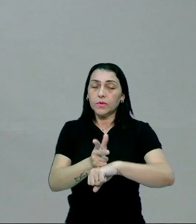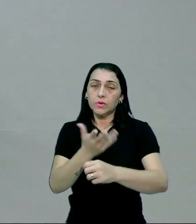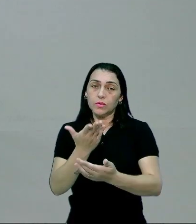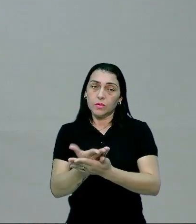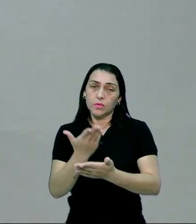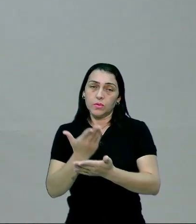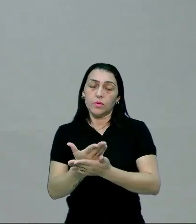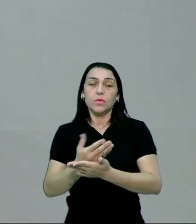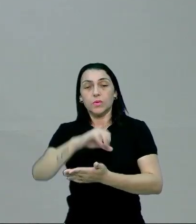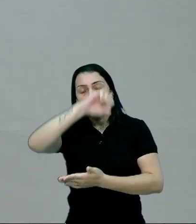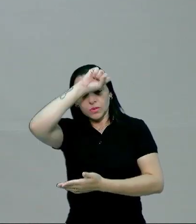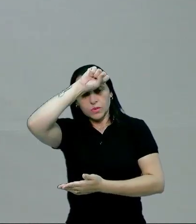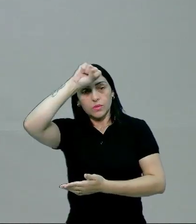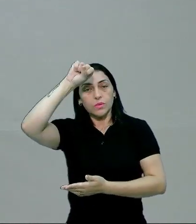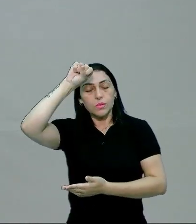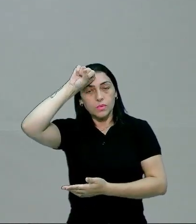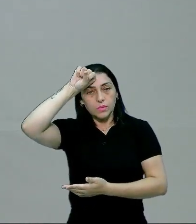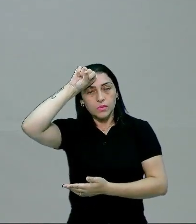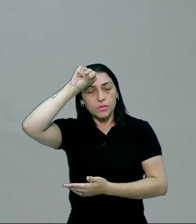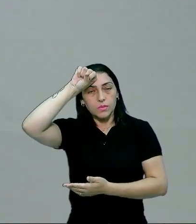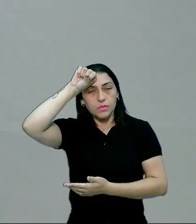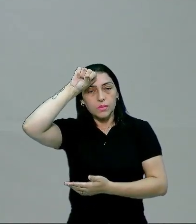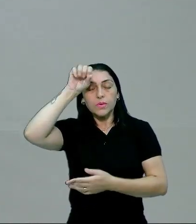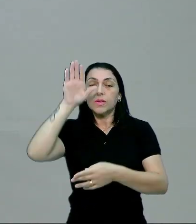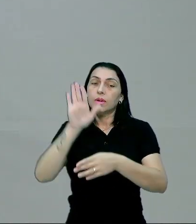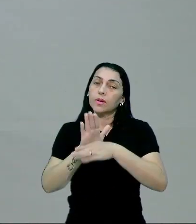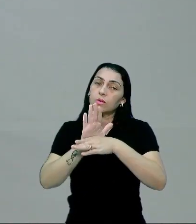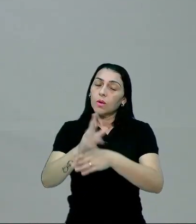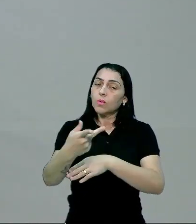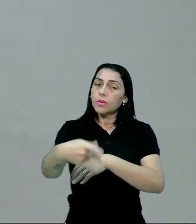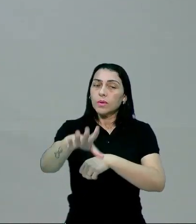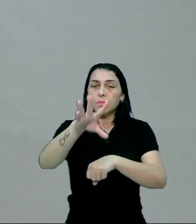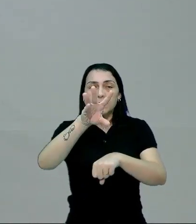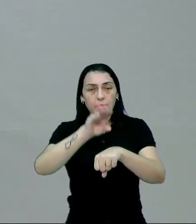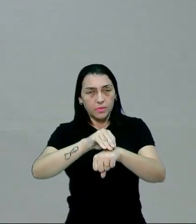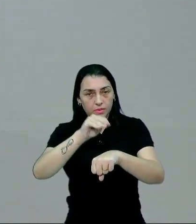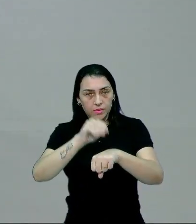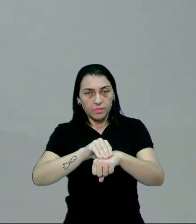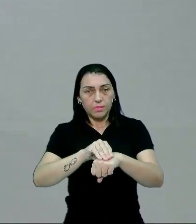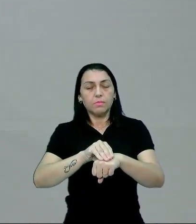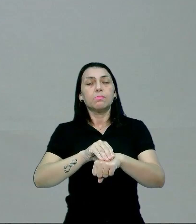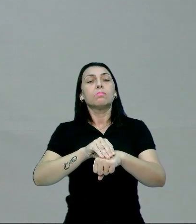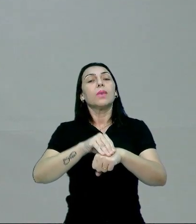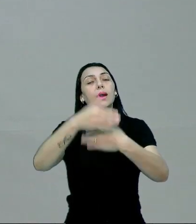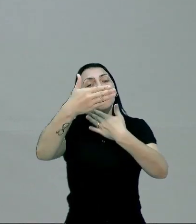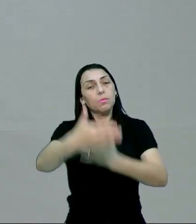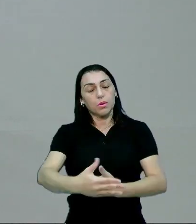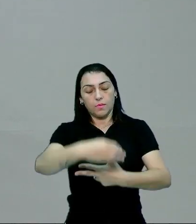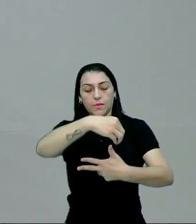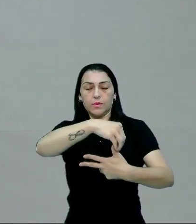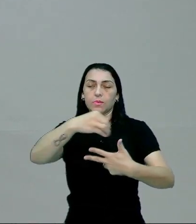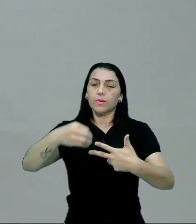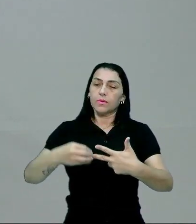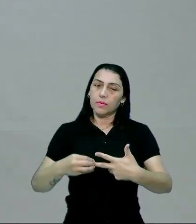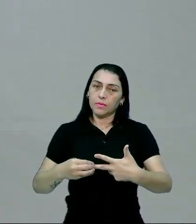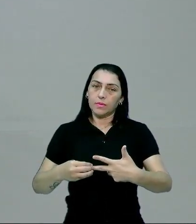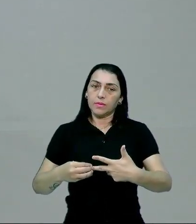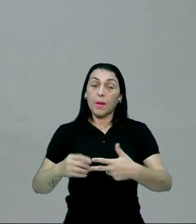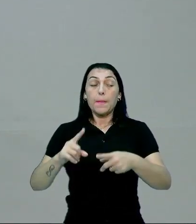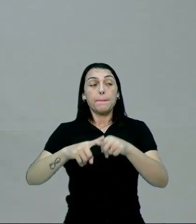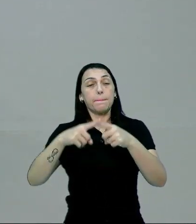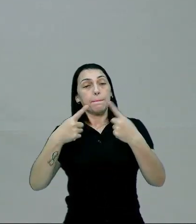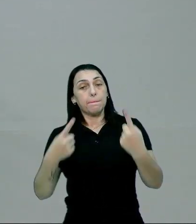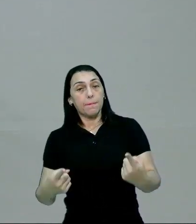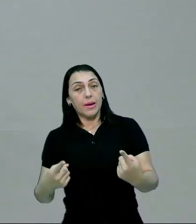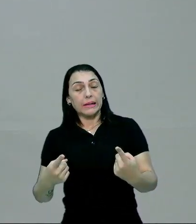videoaula de sociologia que contribuiu com o seu aprendizado para o Exame Nacional do Ensino Médio.